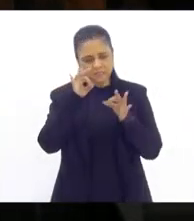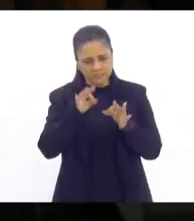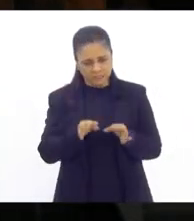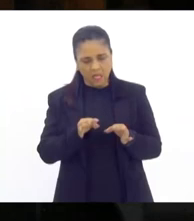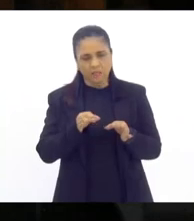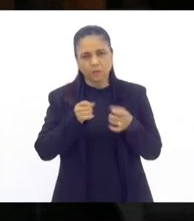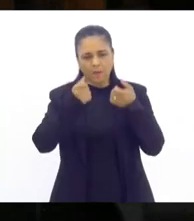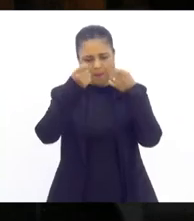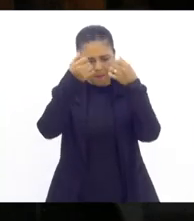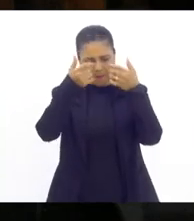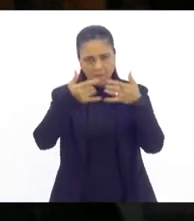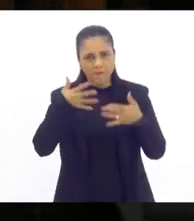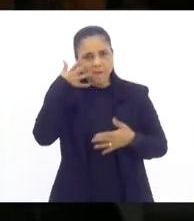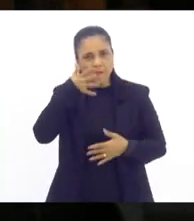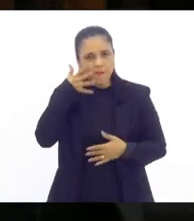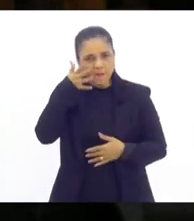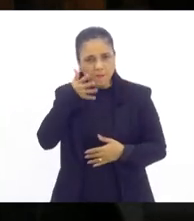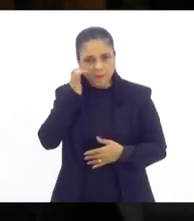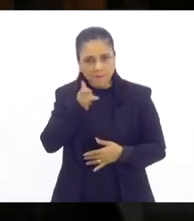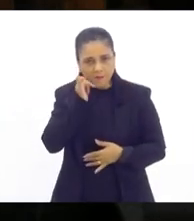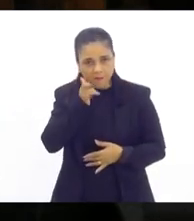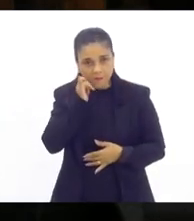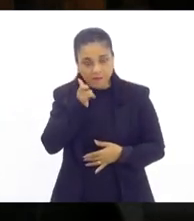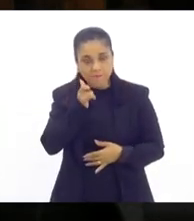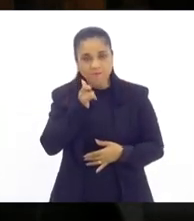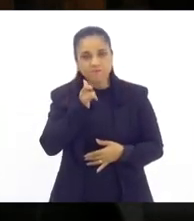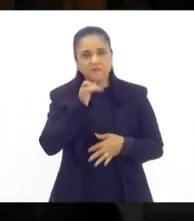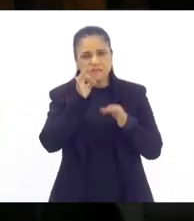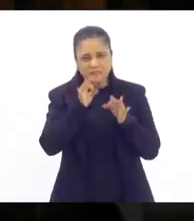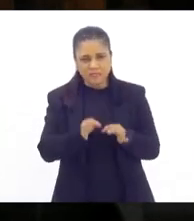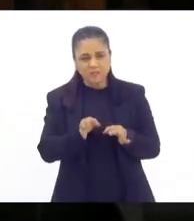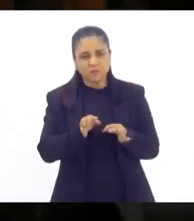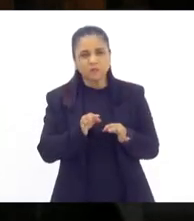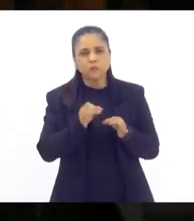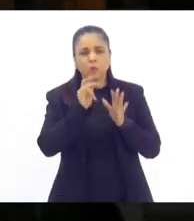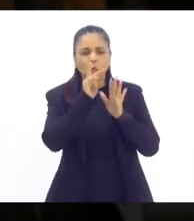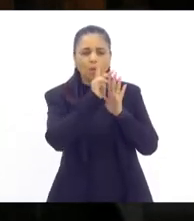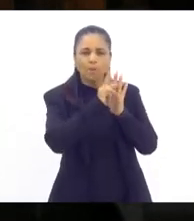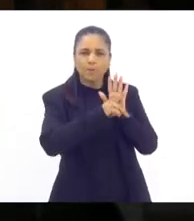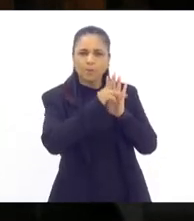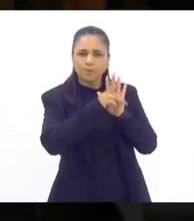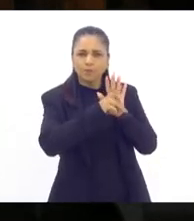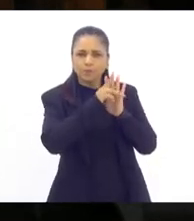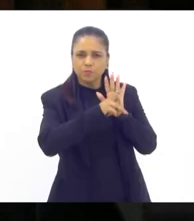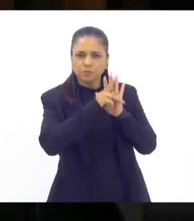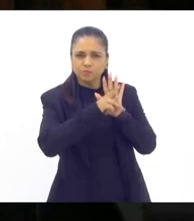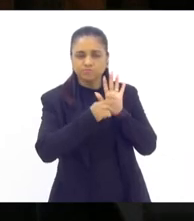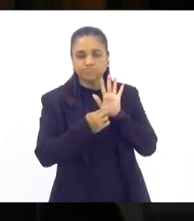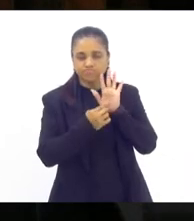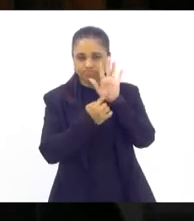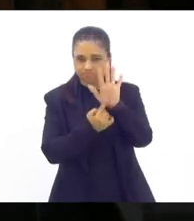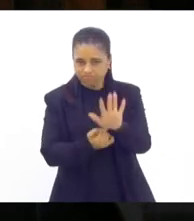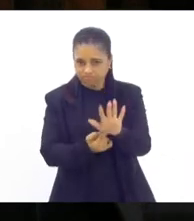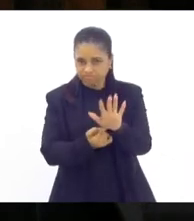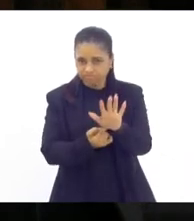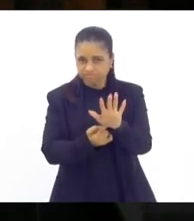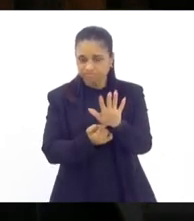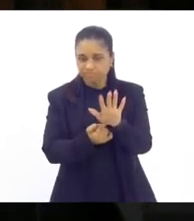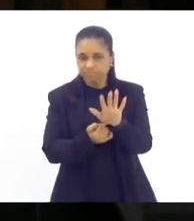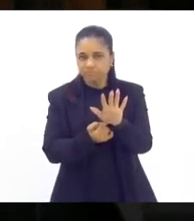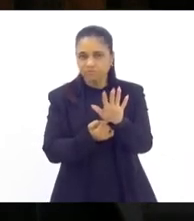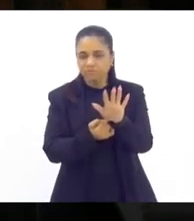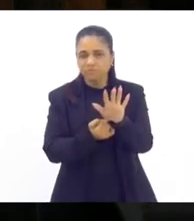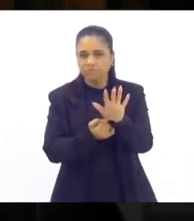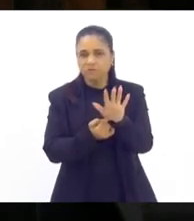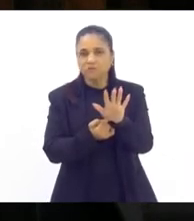corretamente que os projetos apresentados,